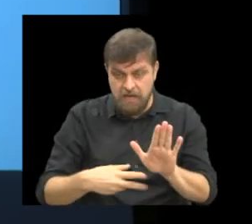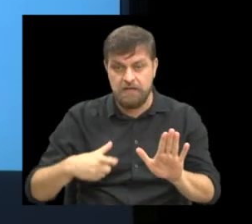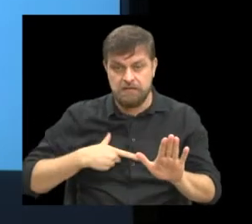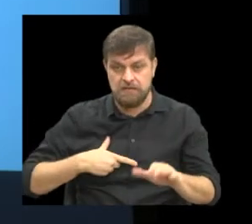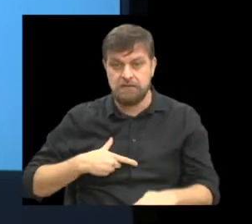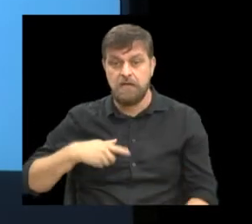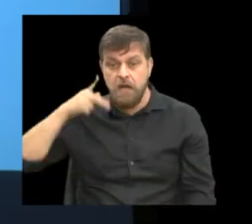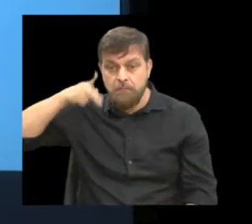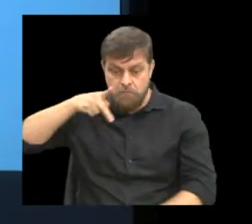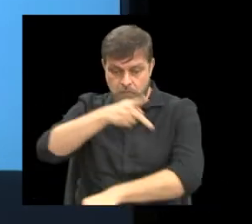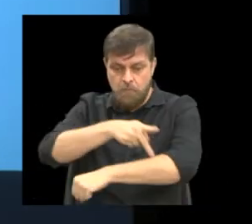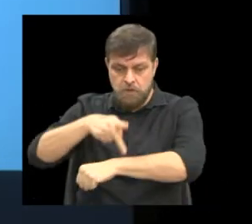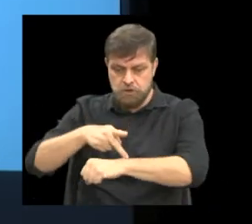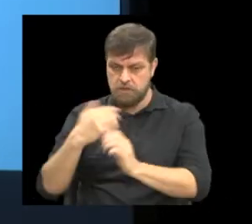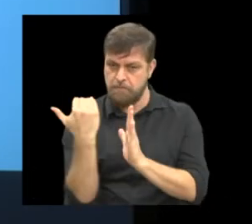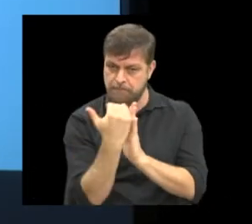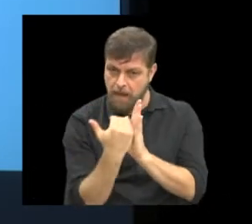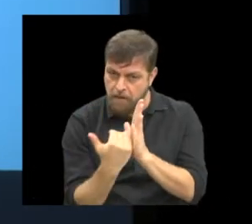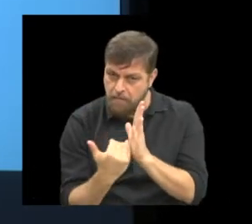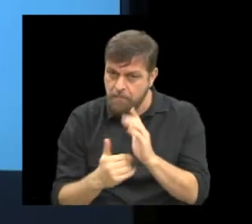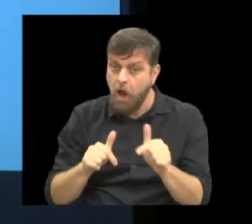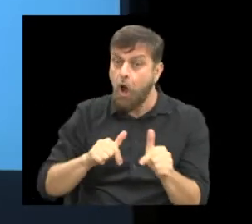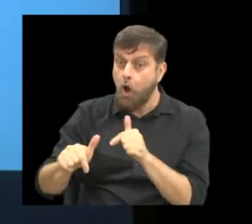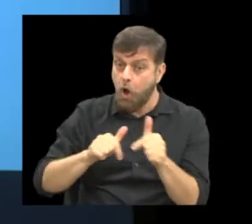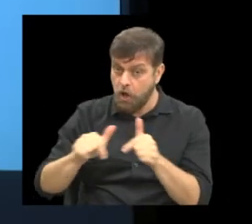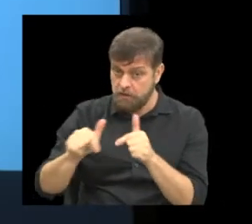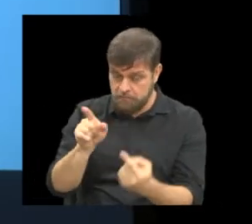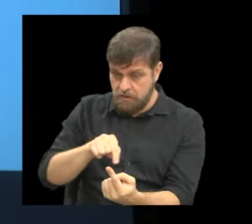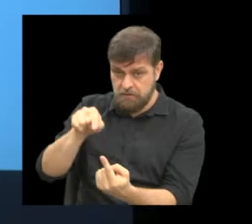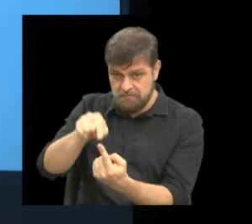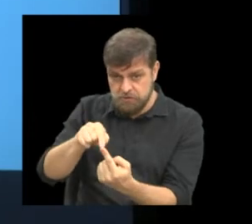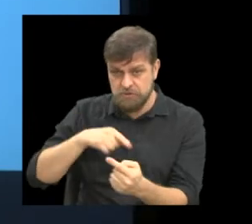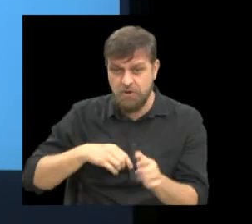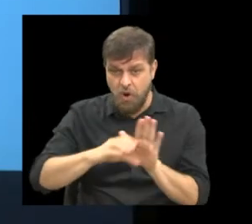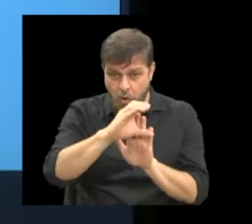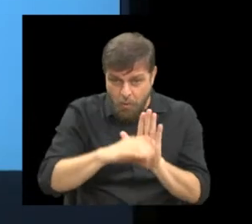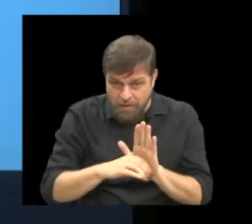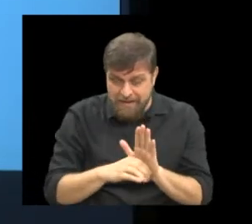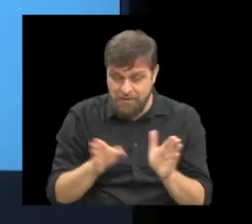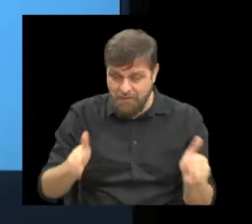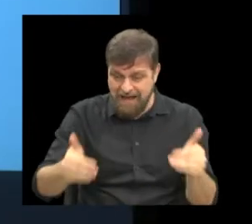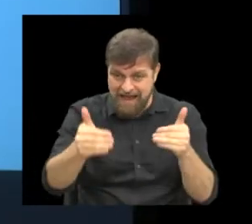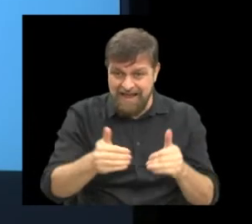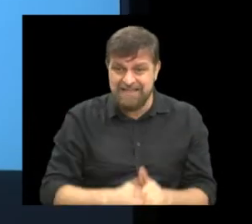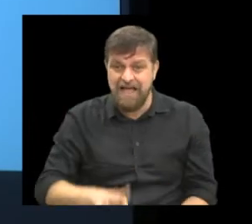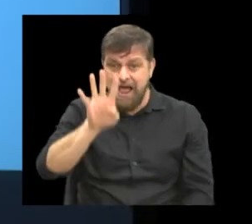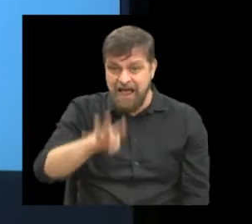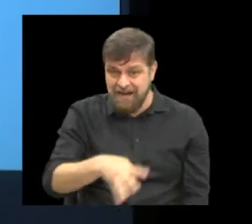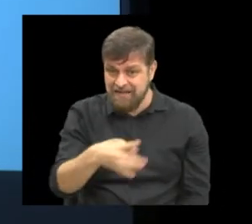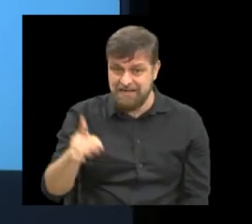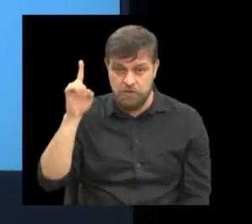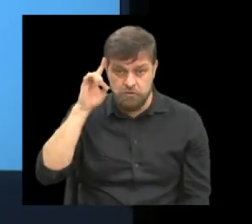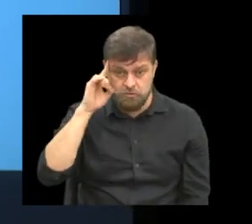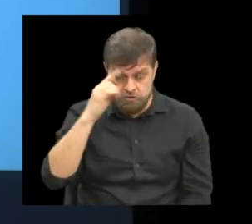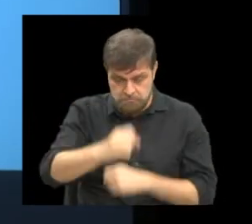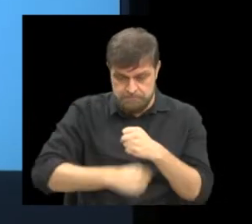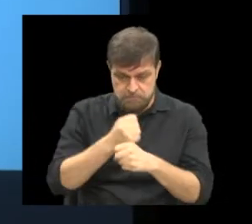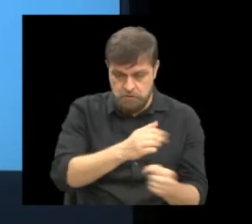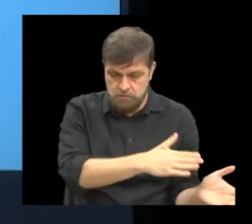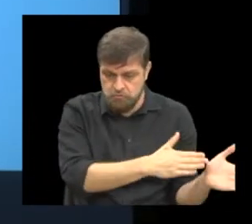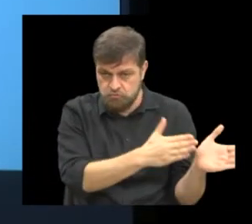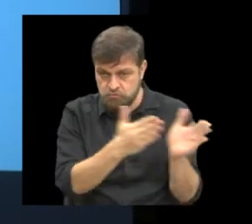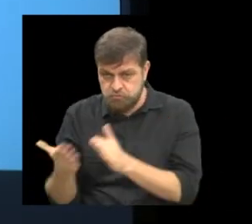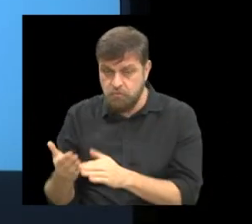projeto político-pedagógico, o plano de trabalho, currículo de cada sala, calendário escolar e a grade